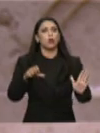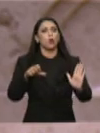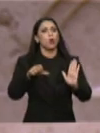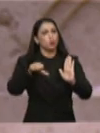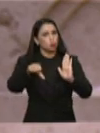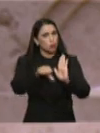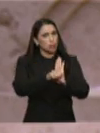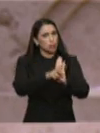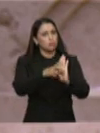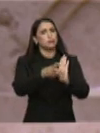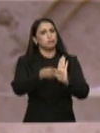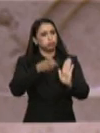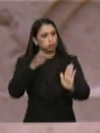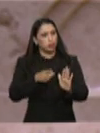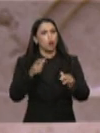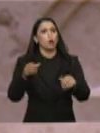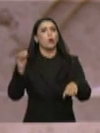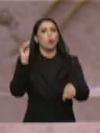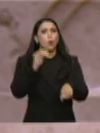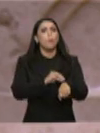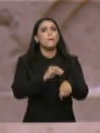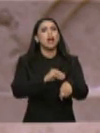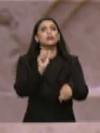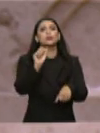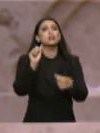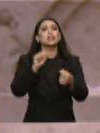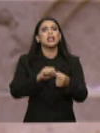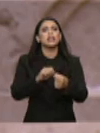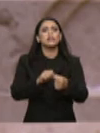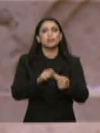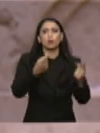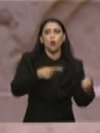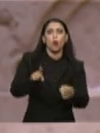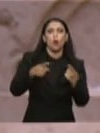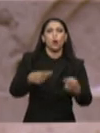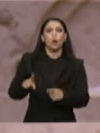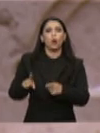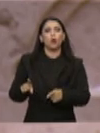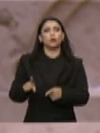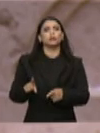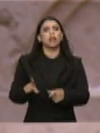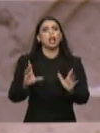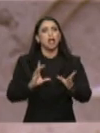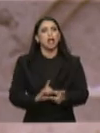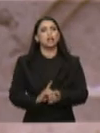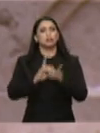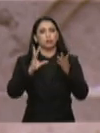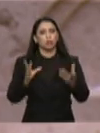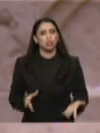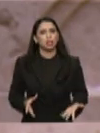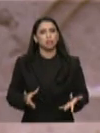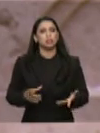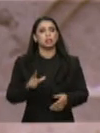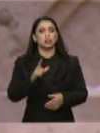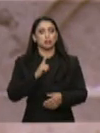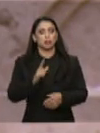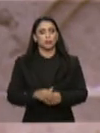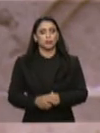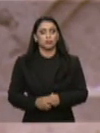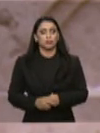dos culpados pelos atentados ao regime democrático em suas diversas